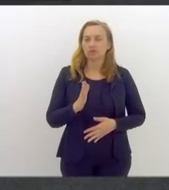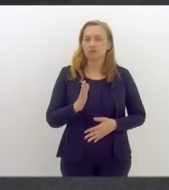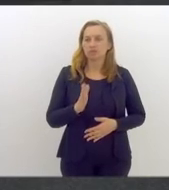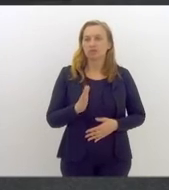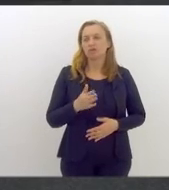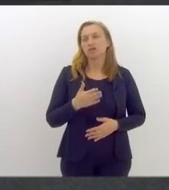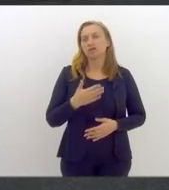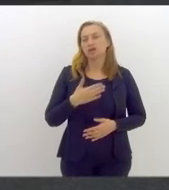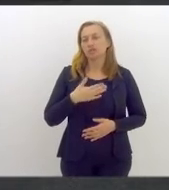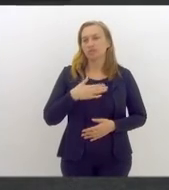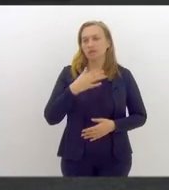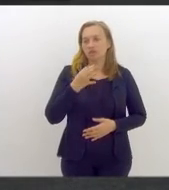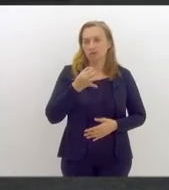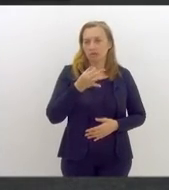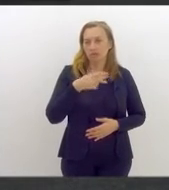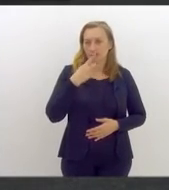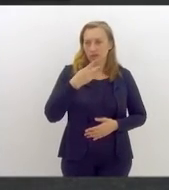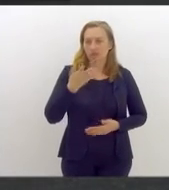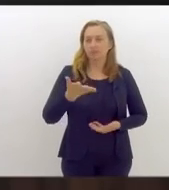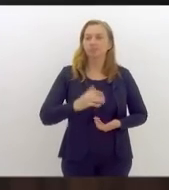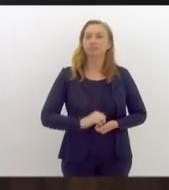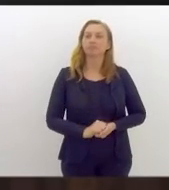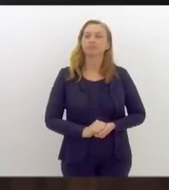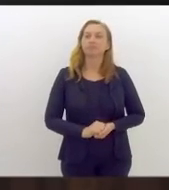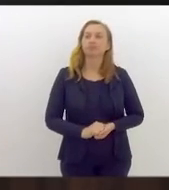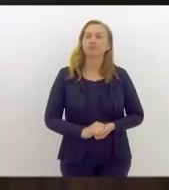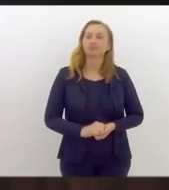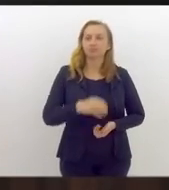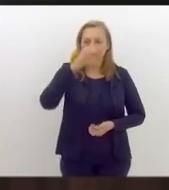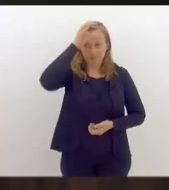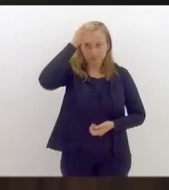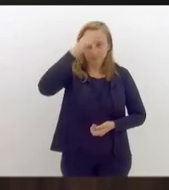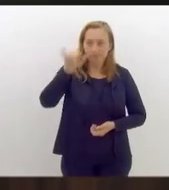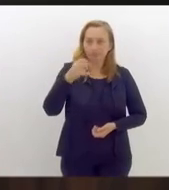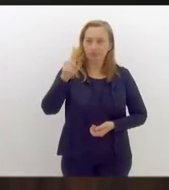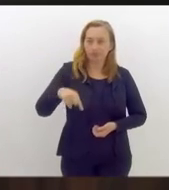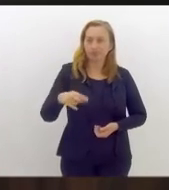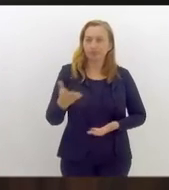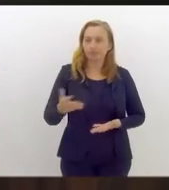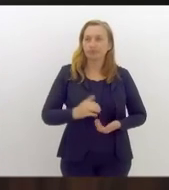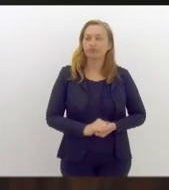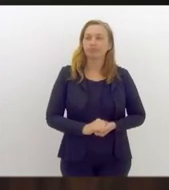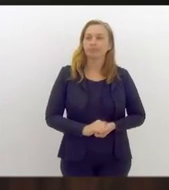São essas as minhas manifestações. Tia Ju. Deputado Tia Ju.